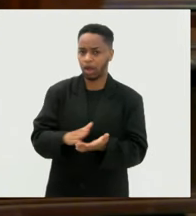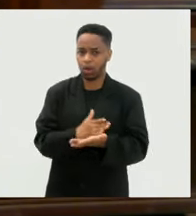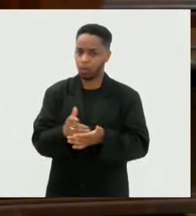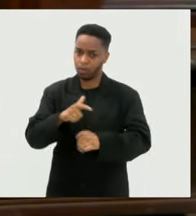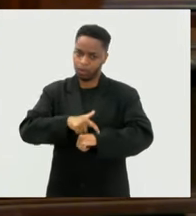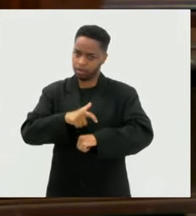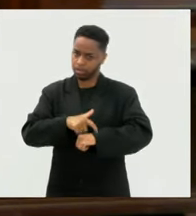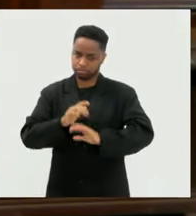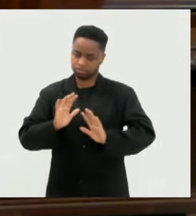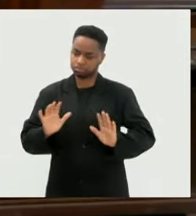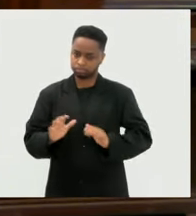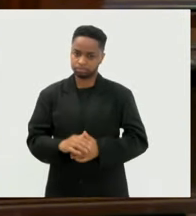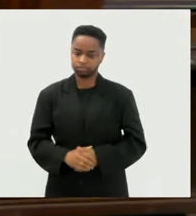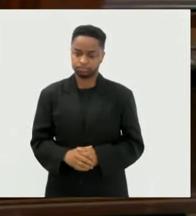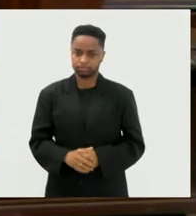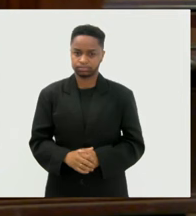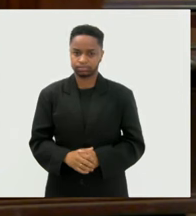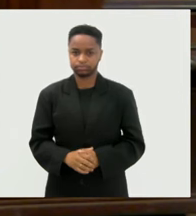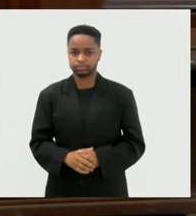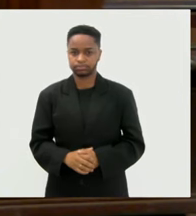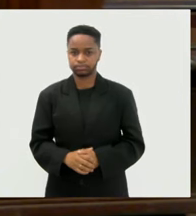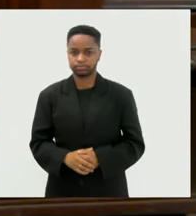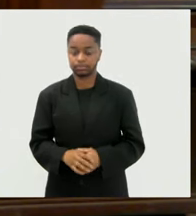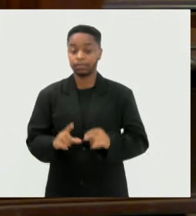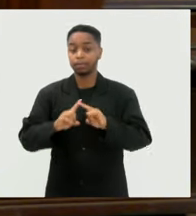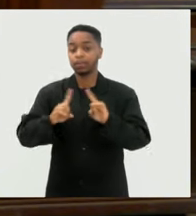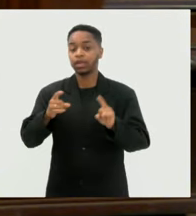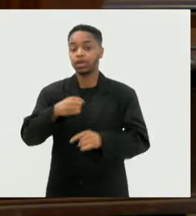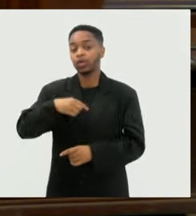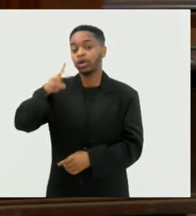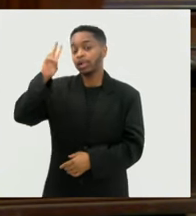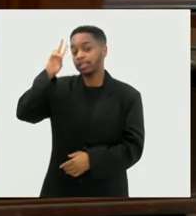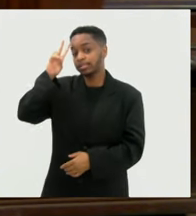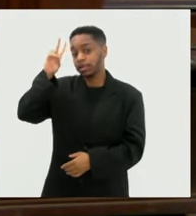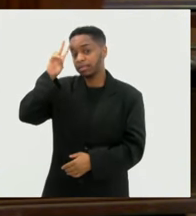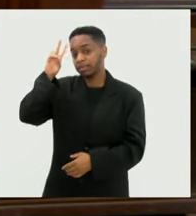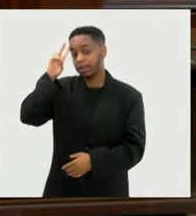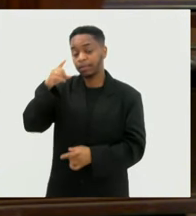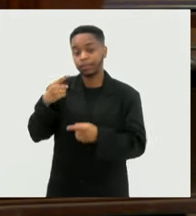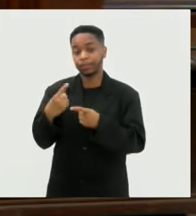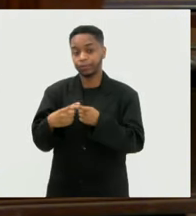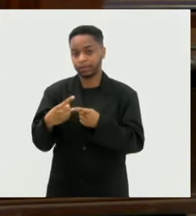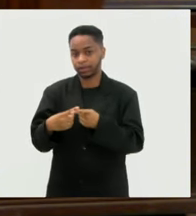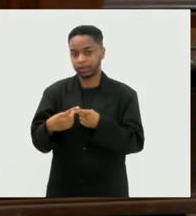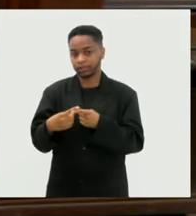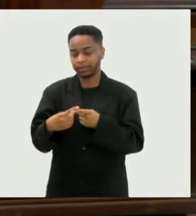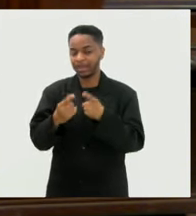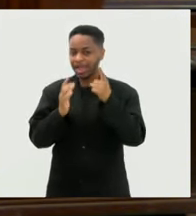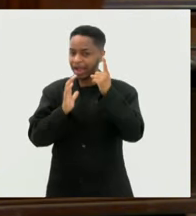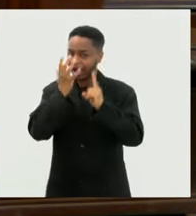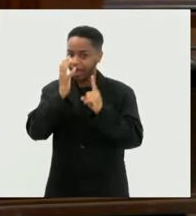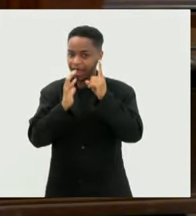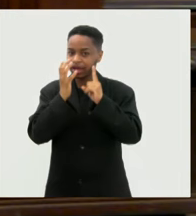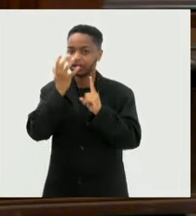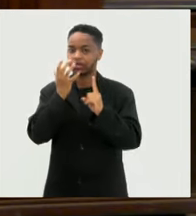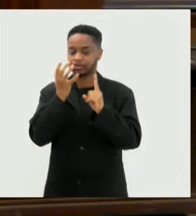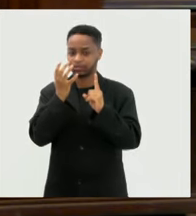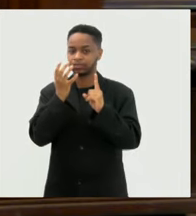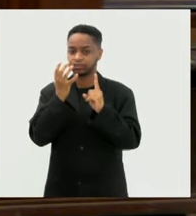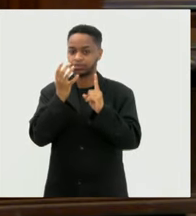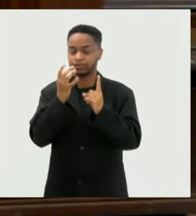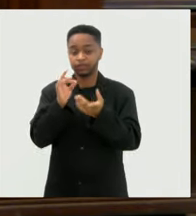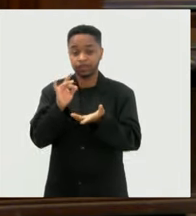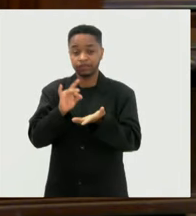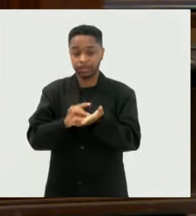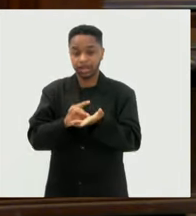vida. Mas estou rememorando porque o carnaval é o